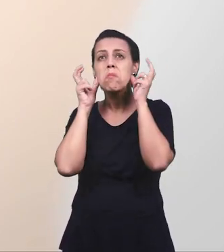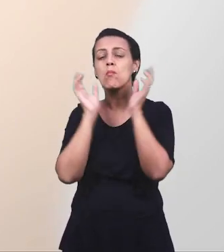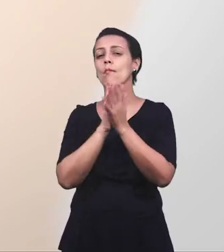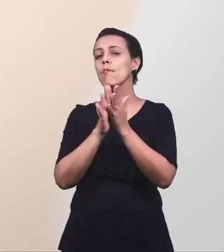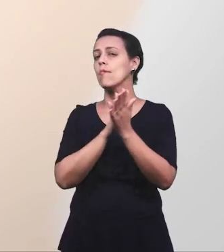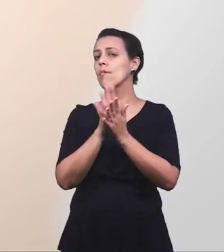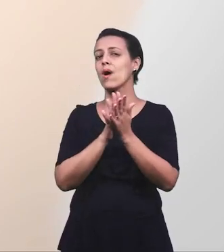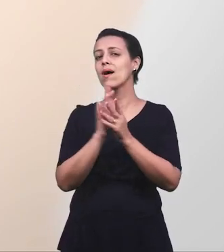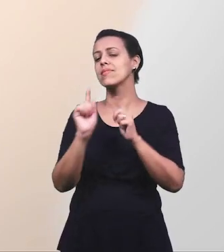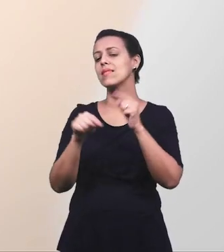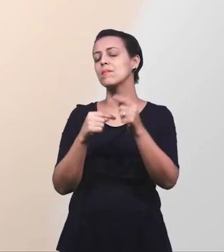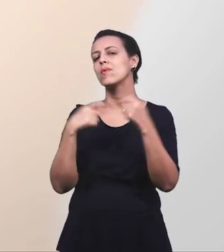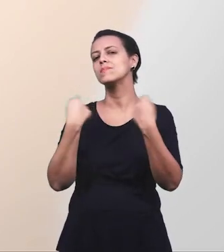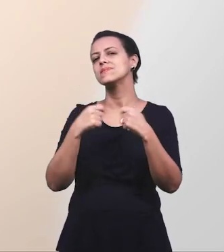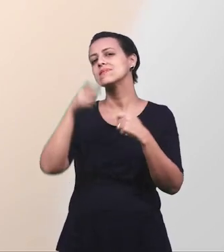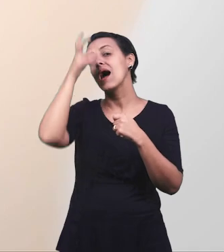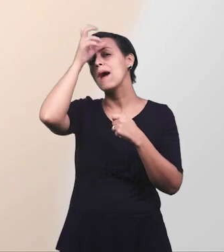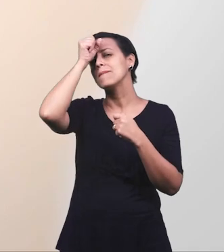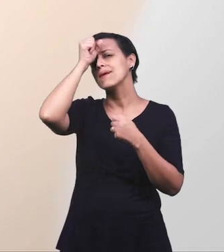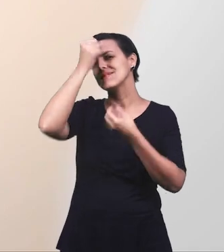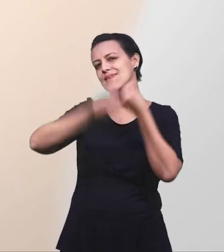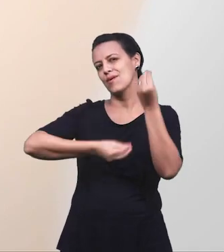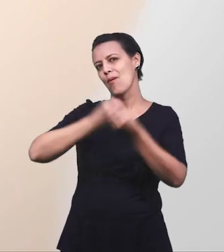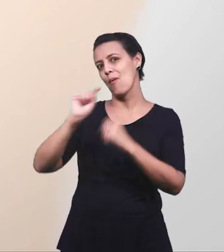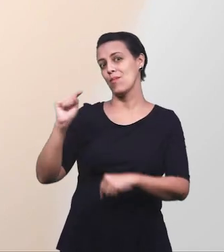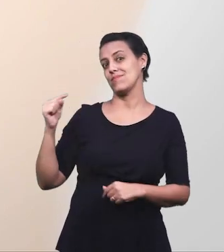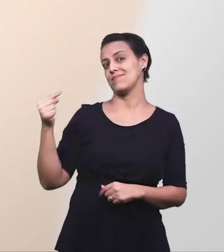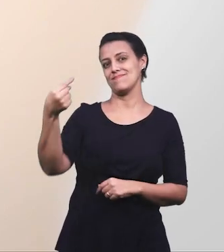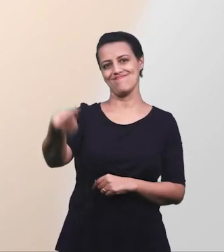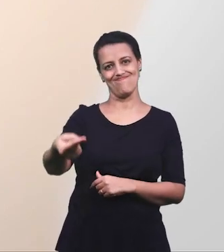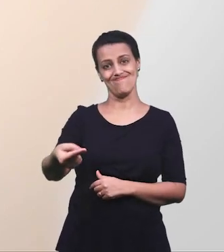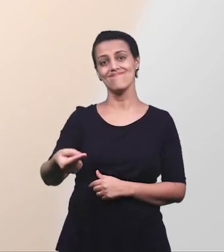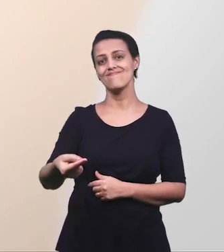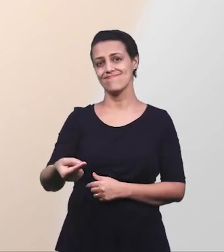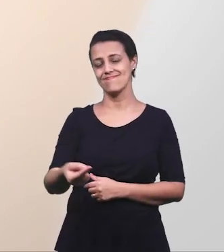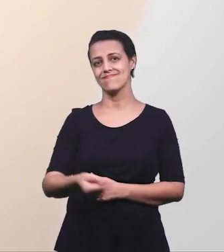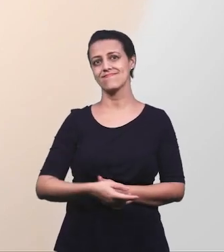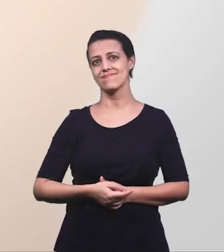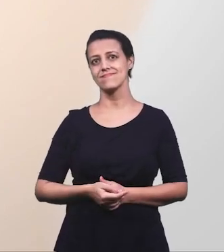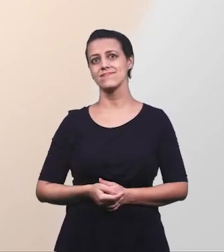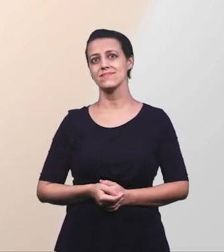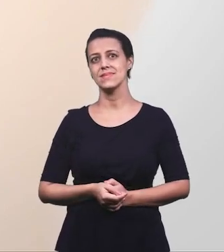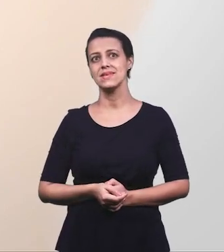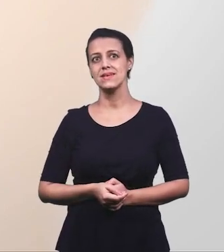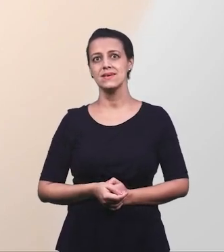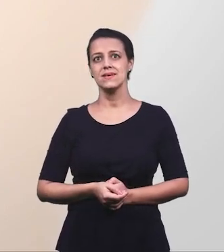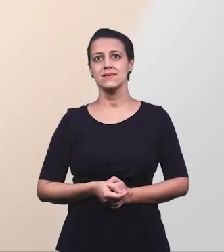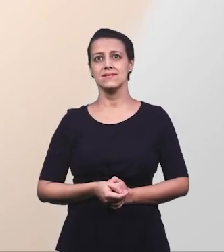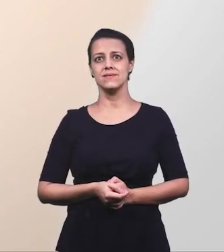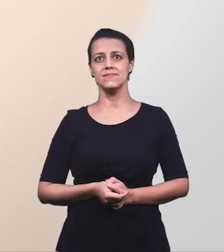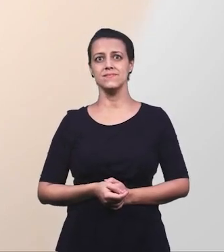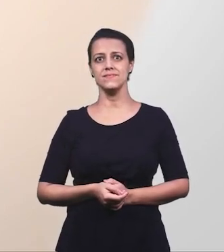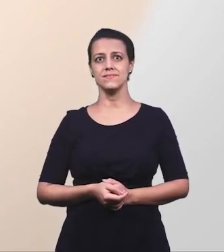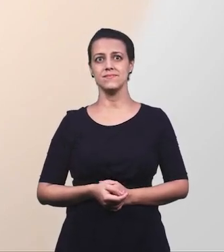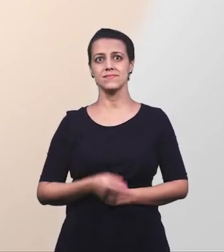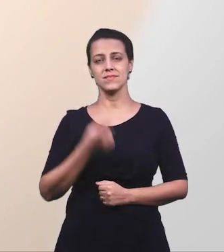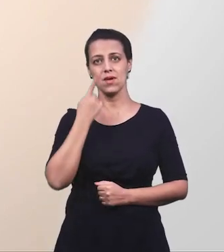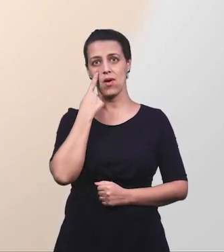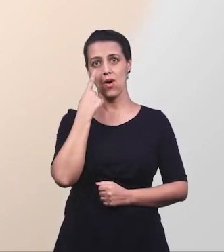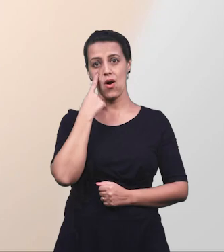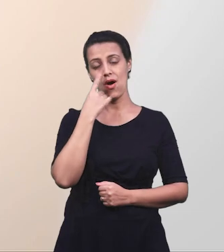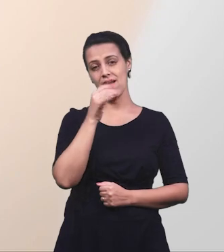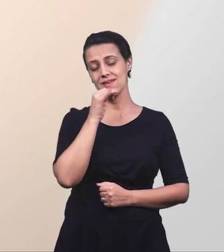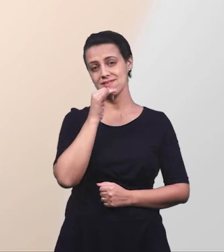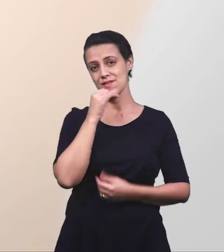vai ter que aprender a ouvir depois. Entendi perfeitamente. Você vê como é a engenharia genética, né? A